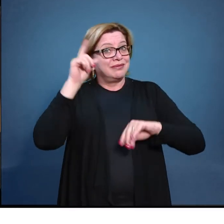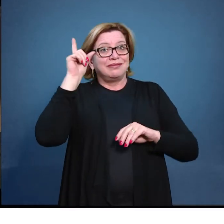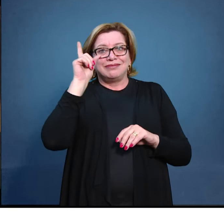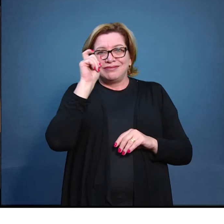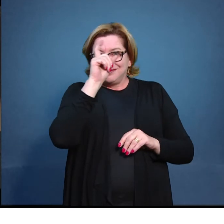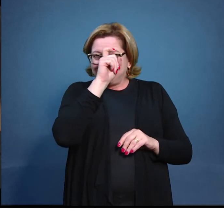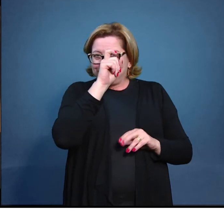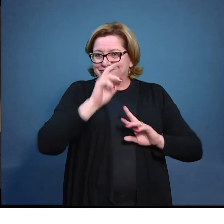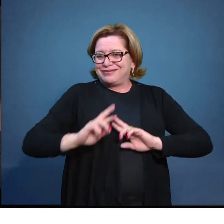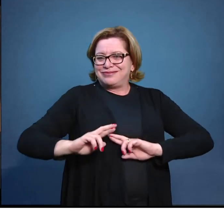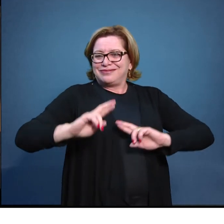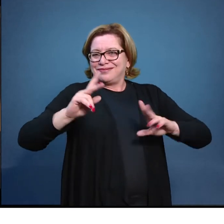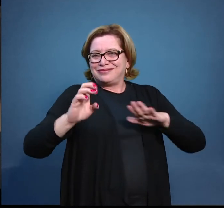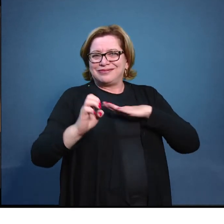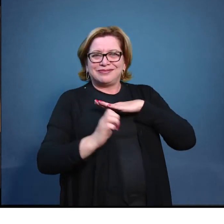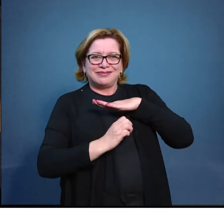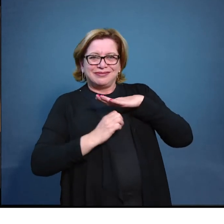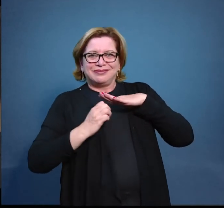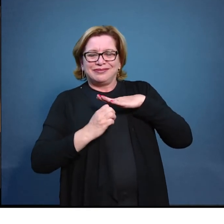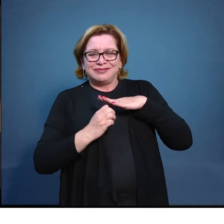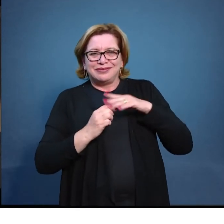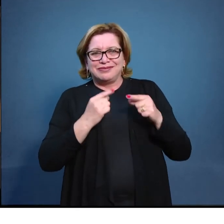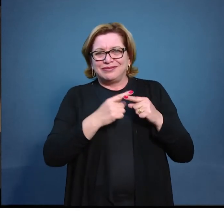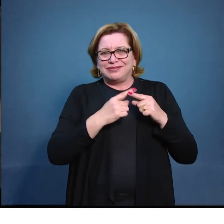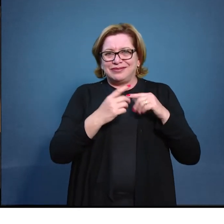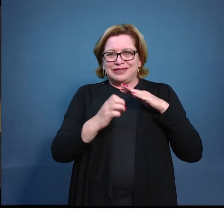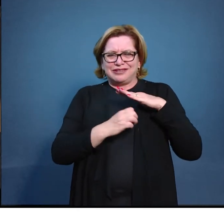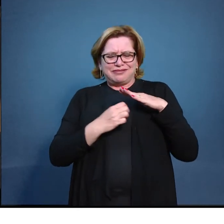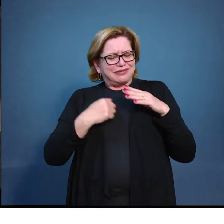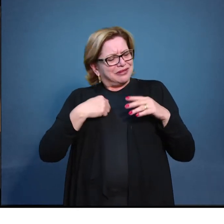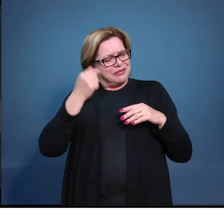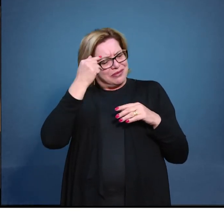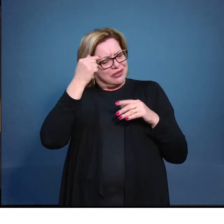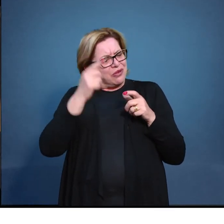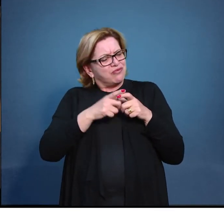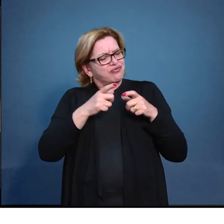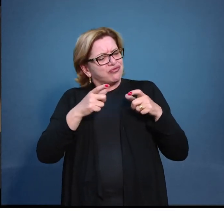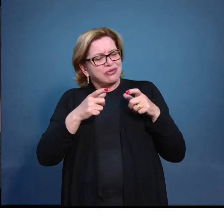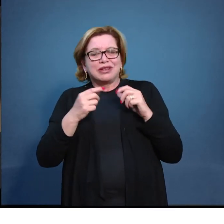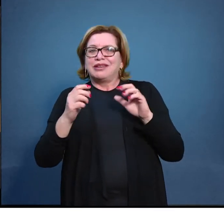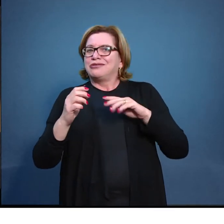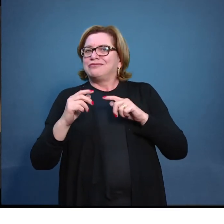numa organização. Numa organização você estabelece o teu crescimento,